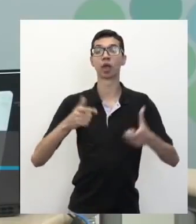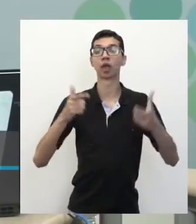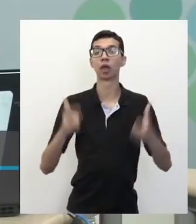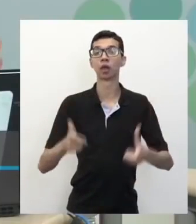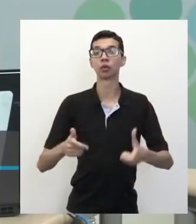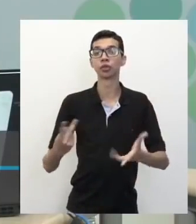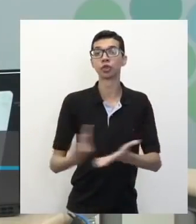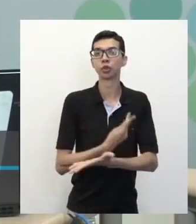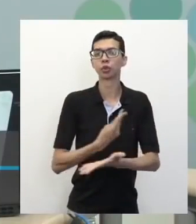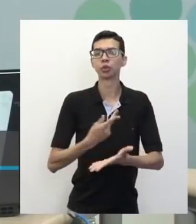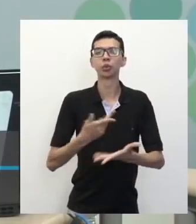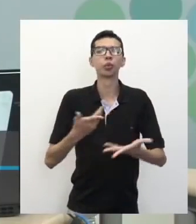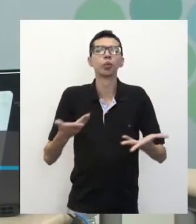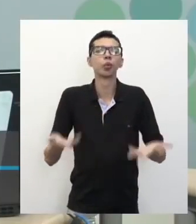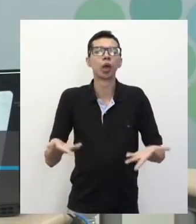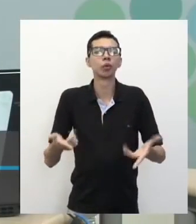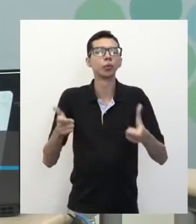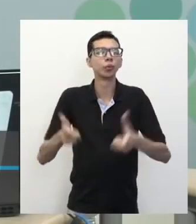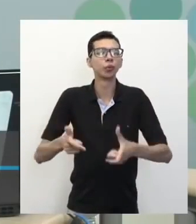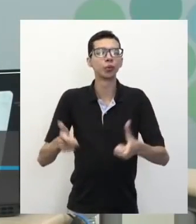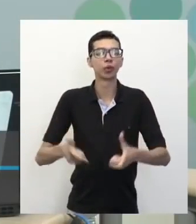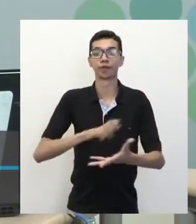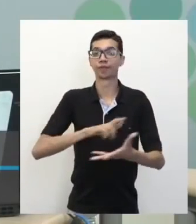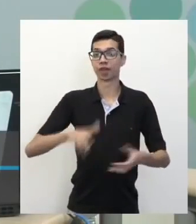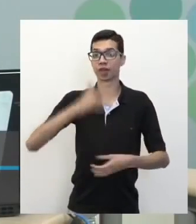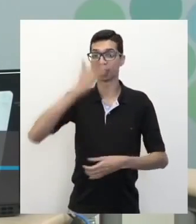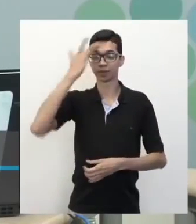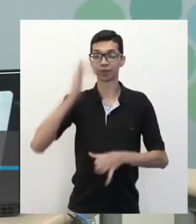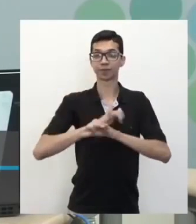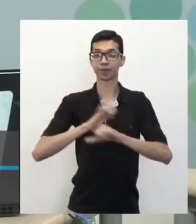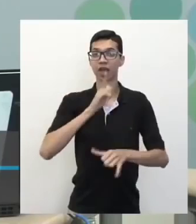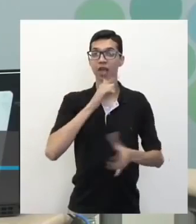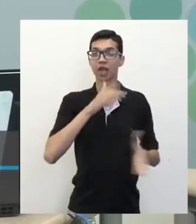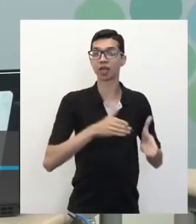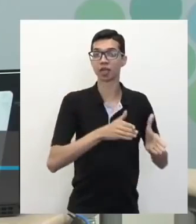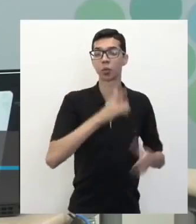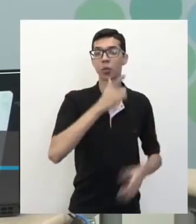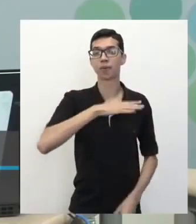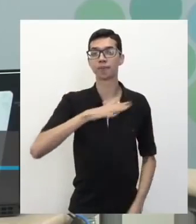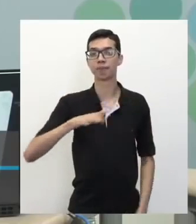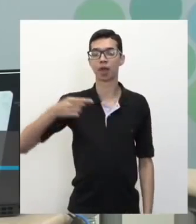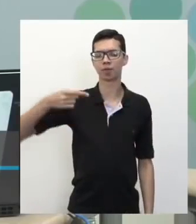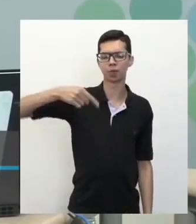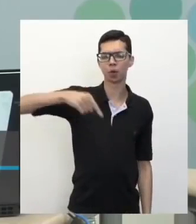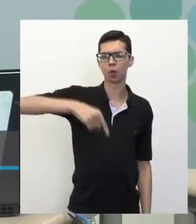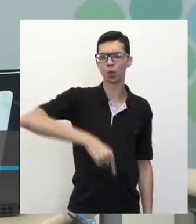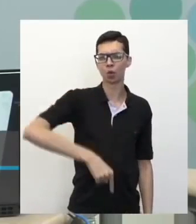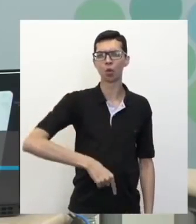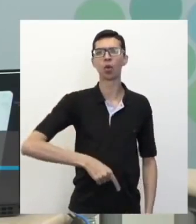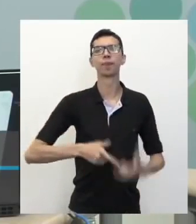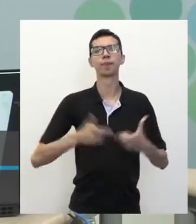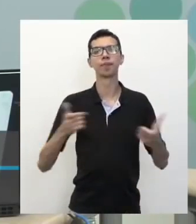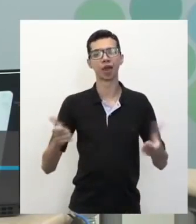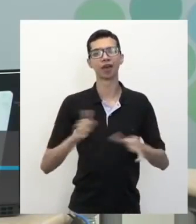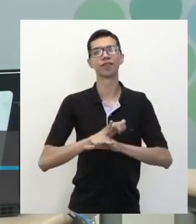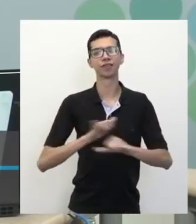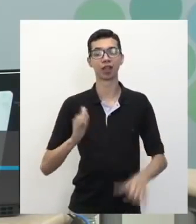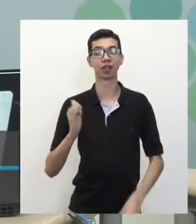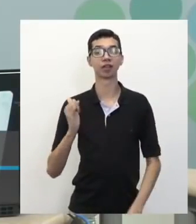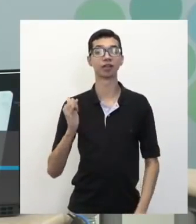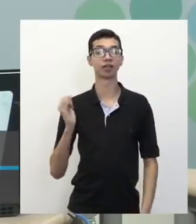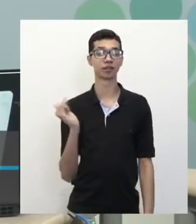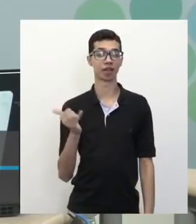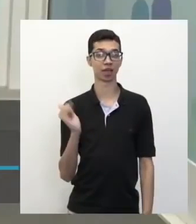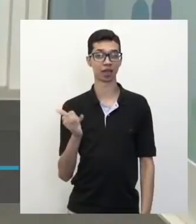o lugar? Vários dizendo, no rio, no fundo do mar. E assim, a maioria pontuando que é narrador observador. É isso